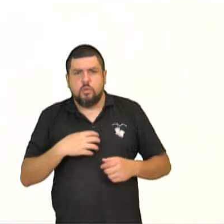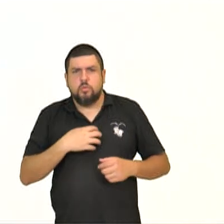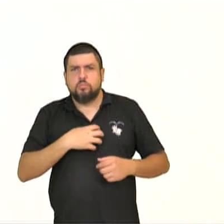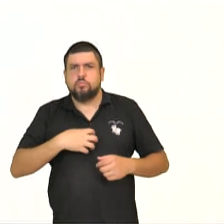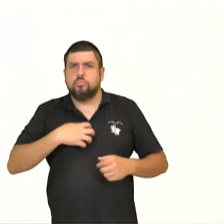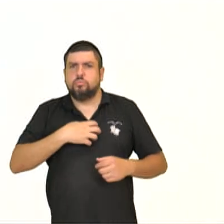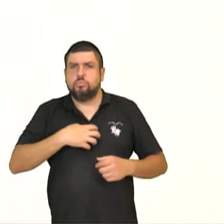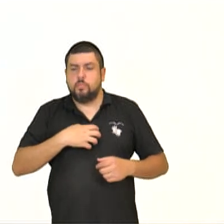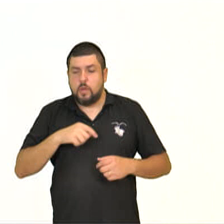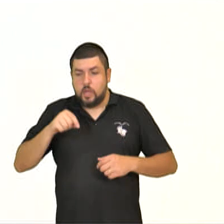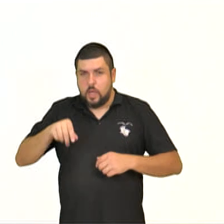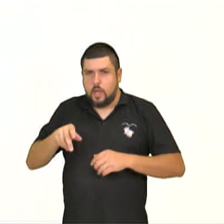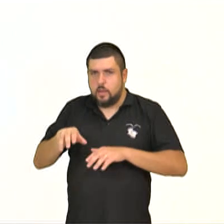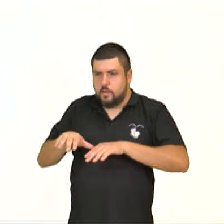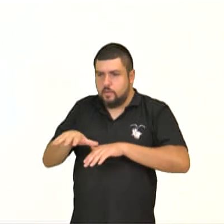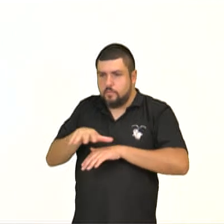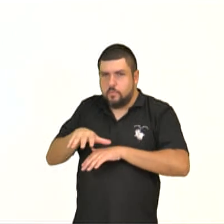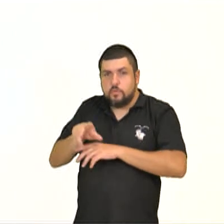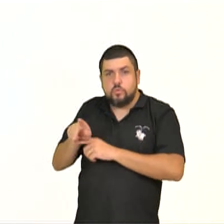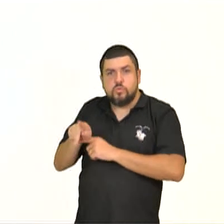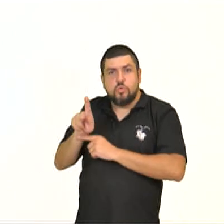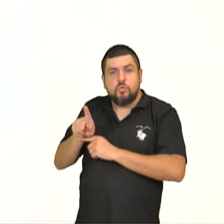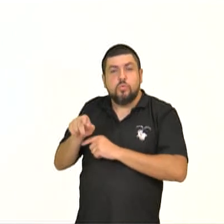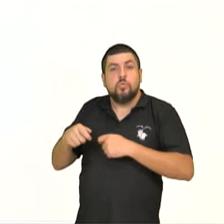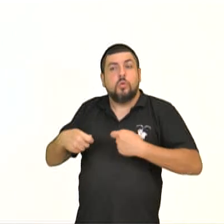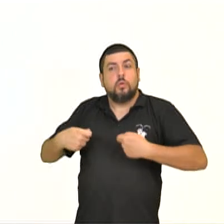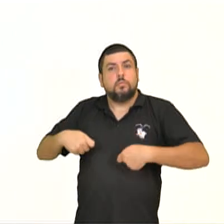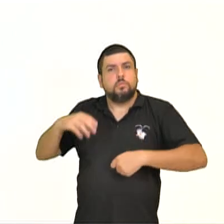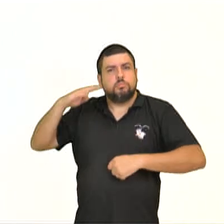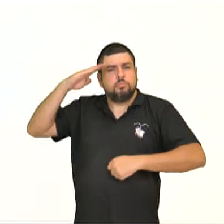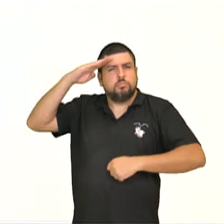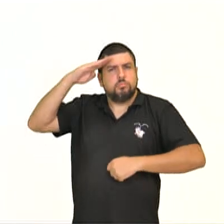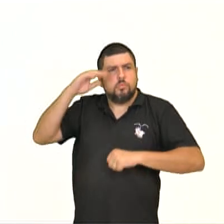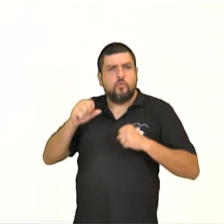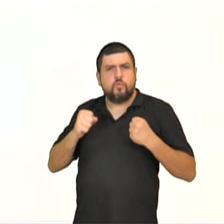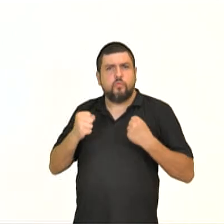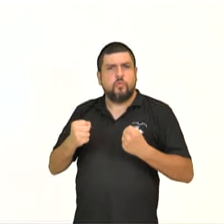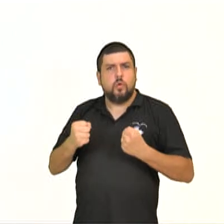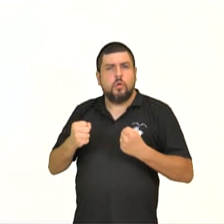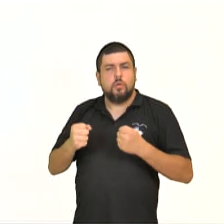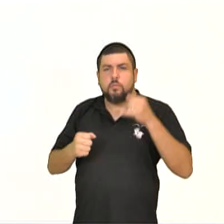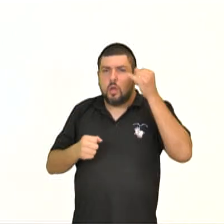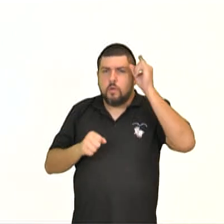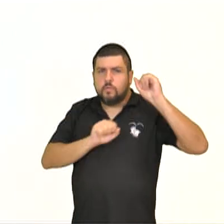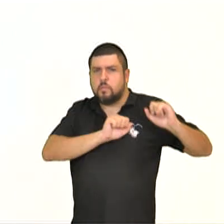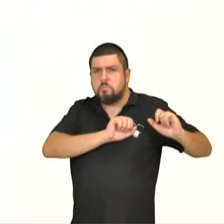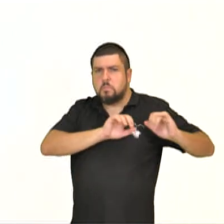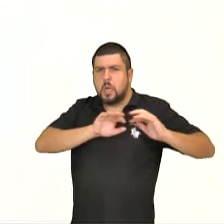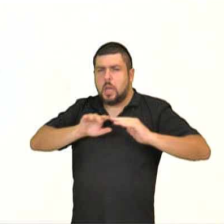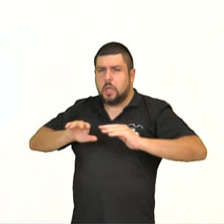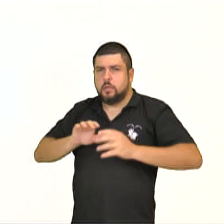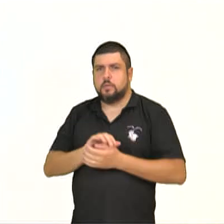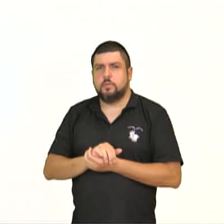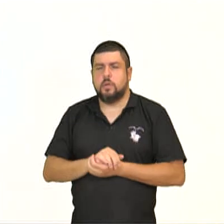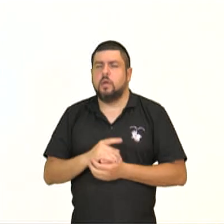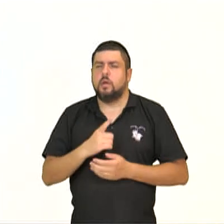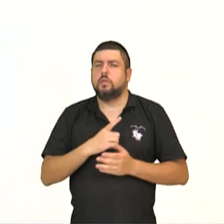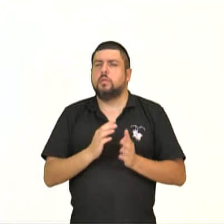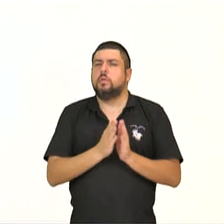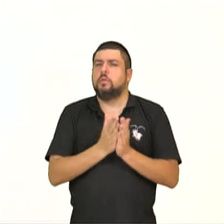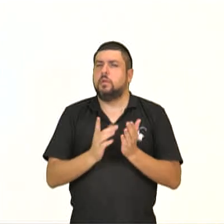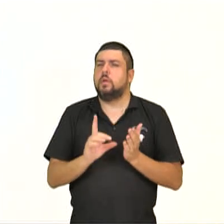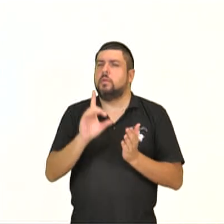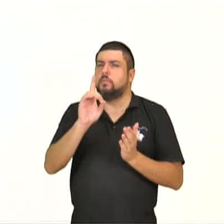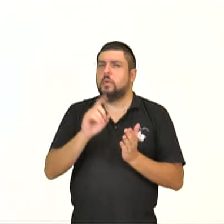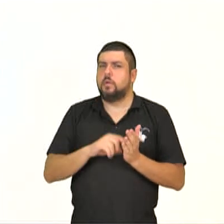dos cuxitas terem um forte exército para se protegerem de invasões. Existem várias escrituras bíblicas onde os